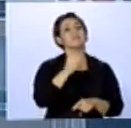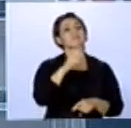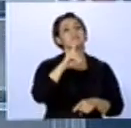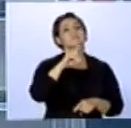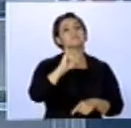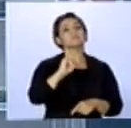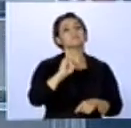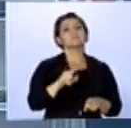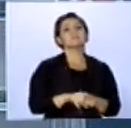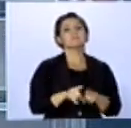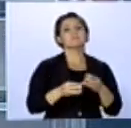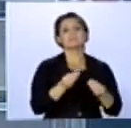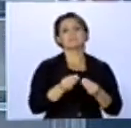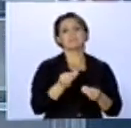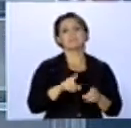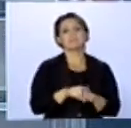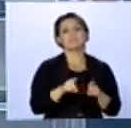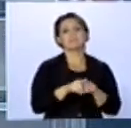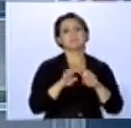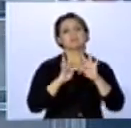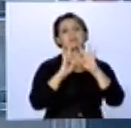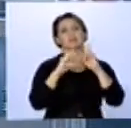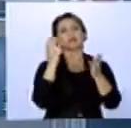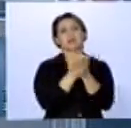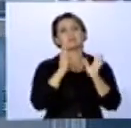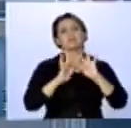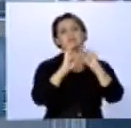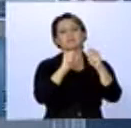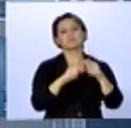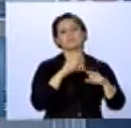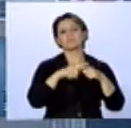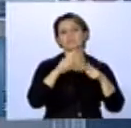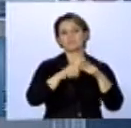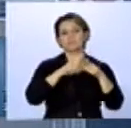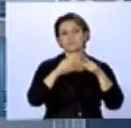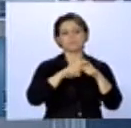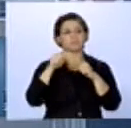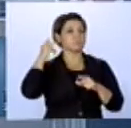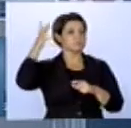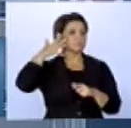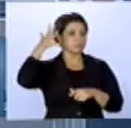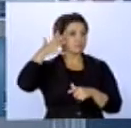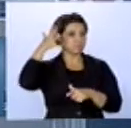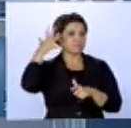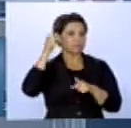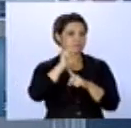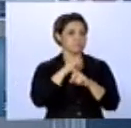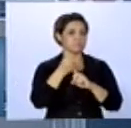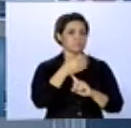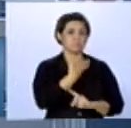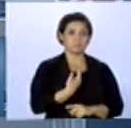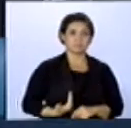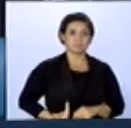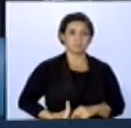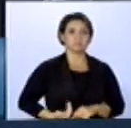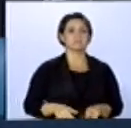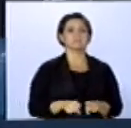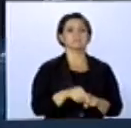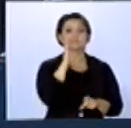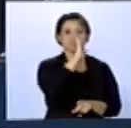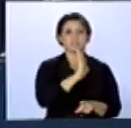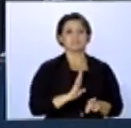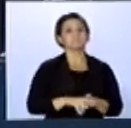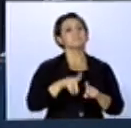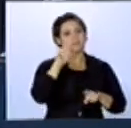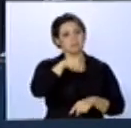não é panaceia para todos os problemas do processo político eleitoral brasileiro mas certamente é um passo